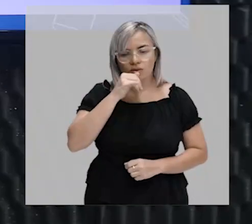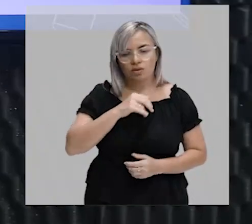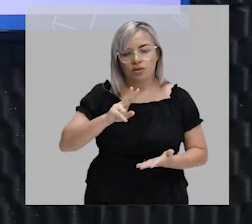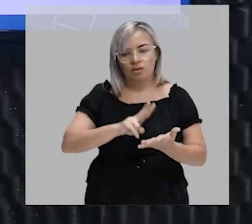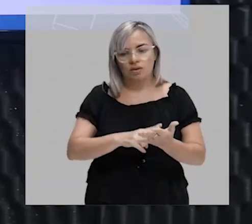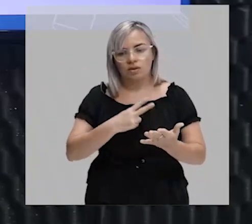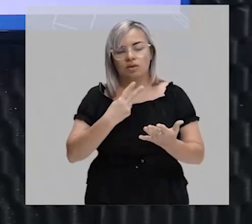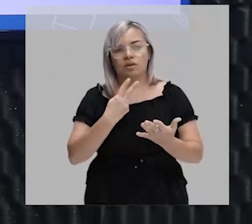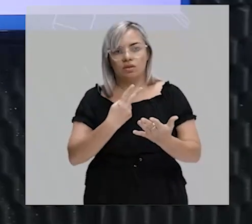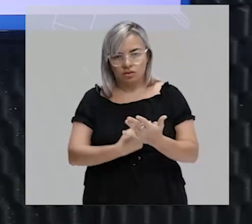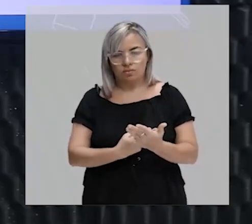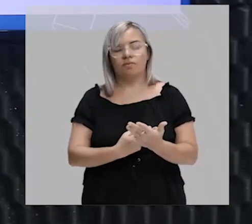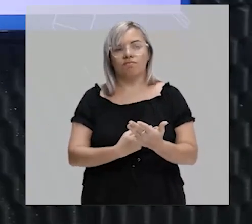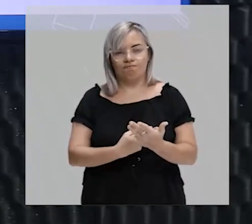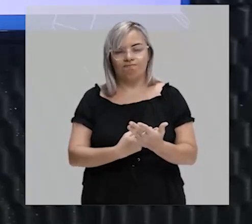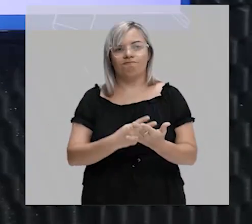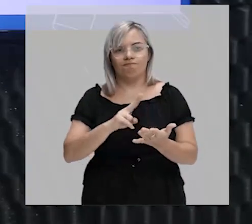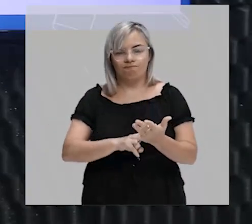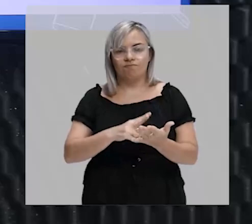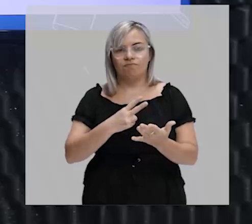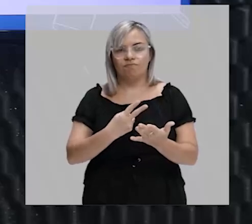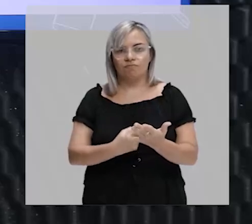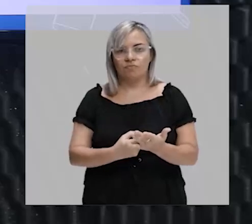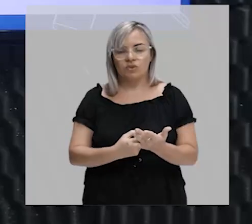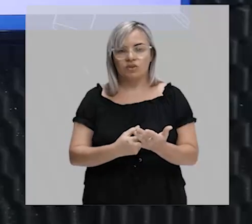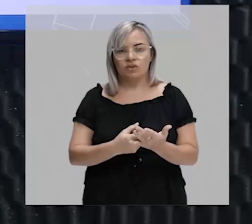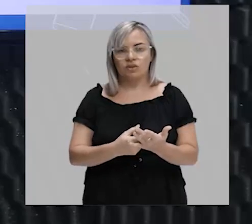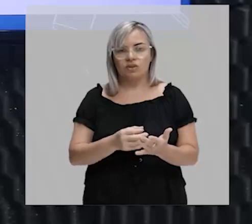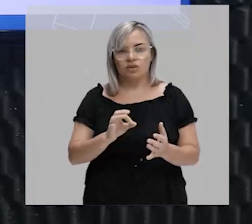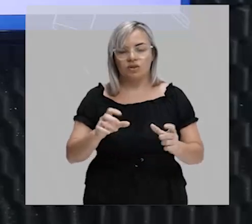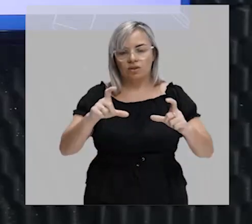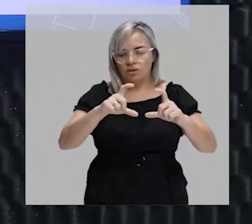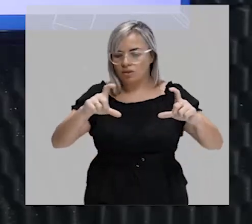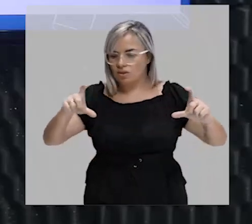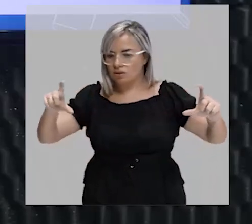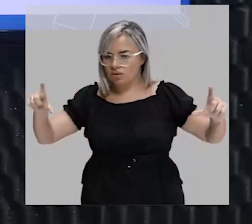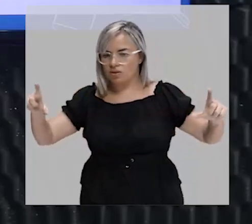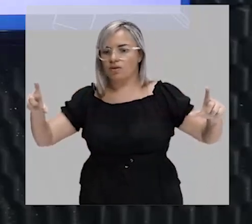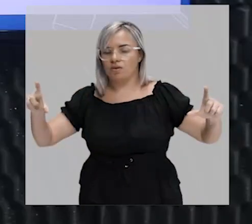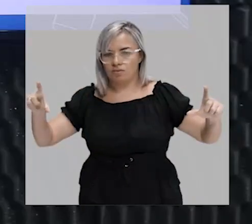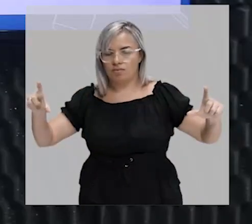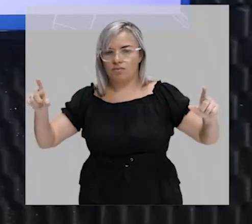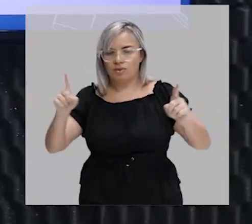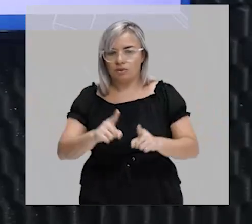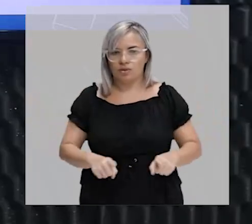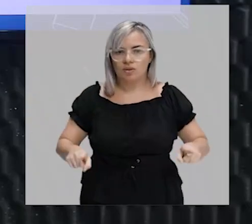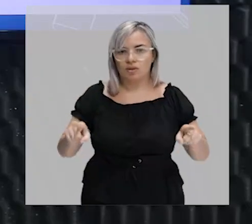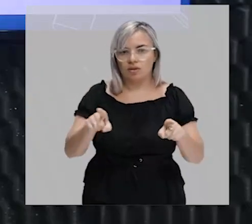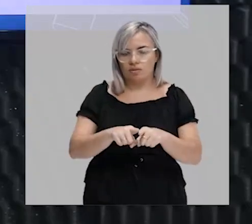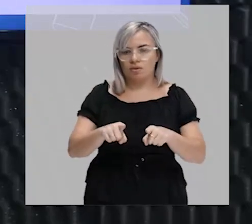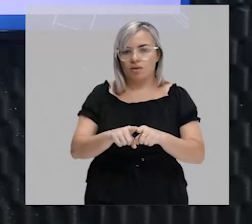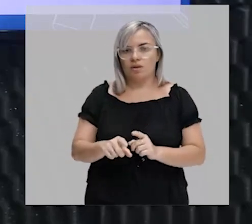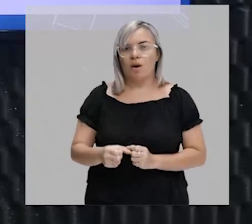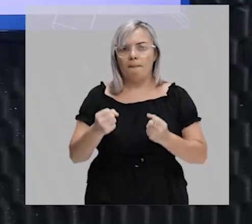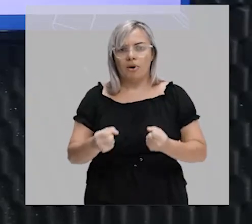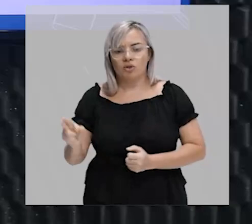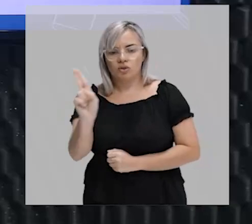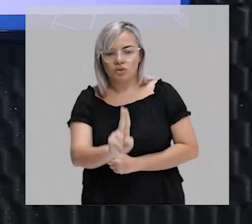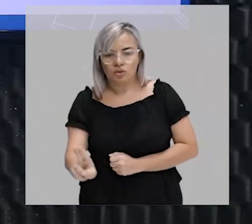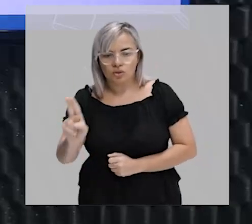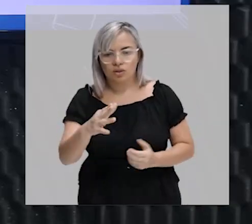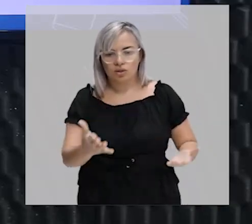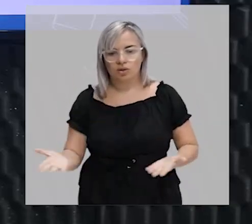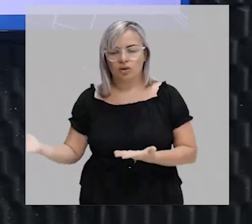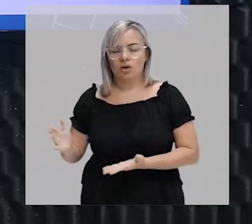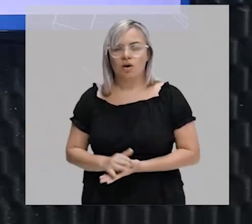traduzido ao pé da letra, mas se eu colocar o norte da Itália, também não altera muito. Quando